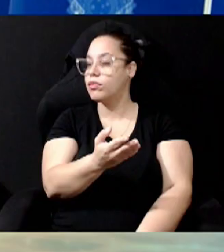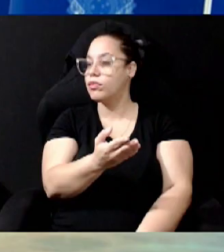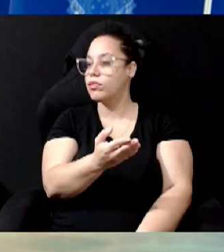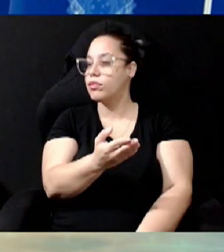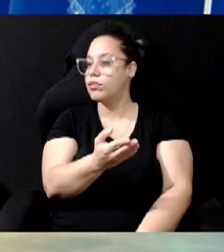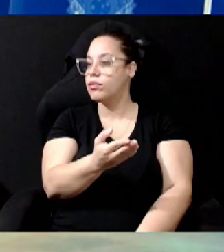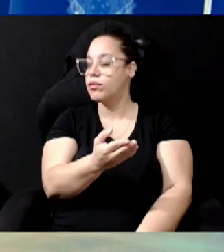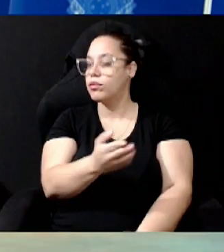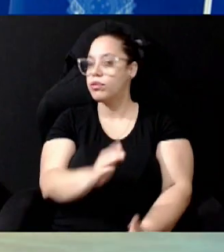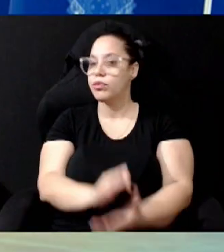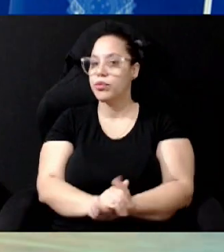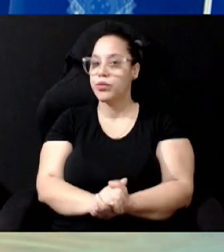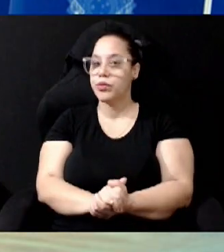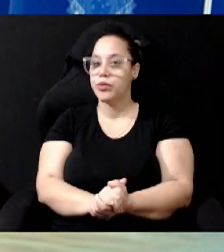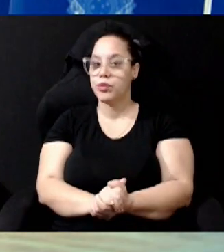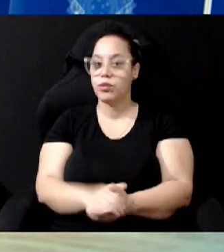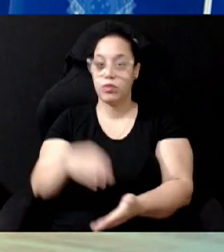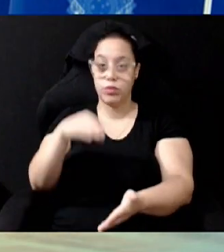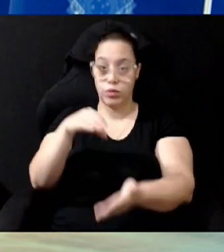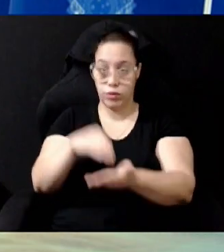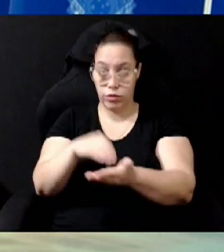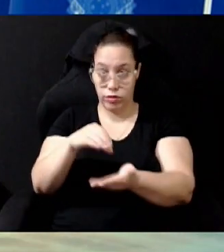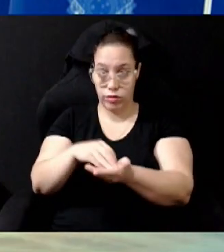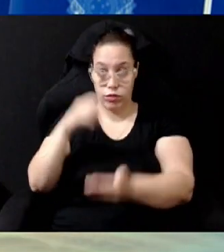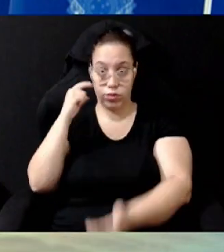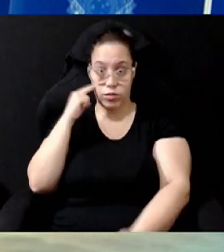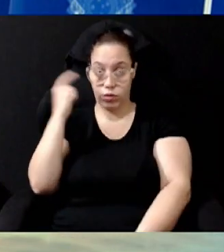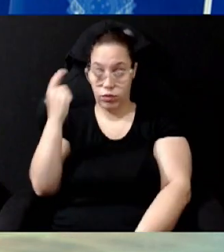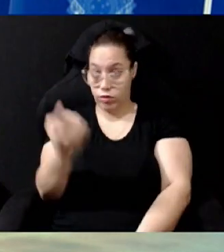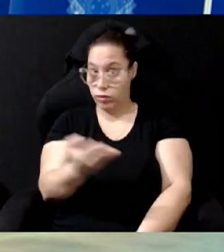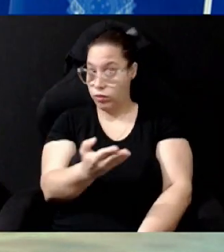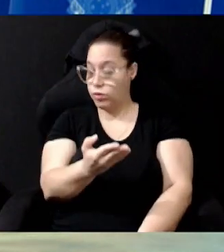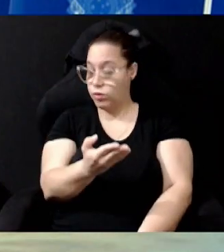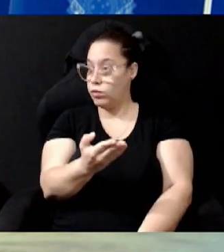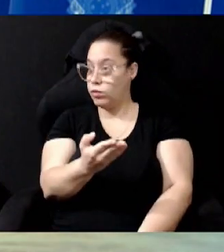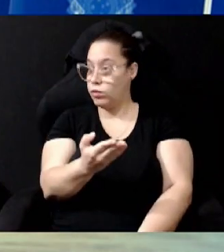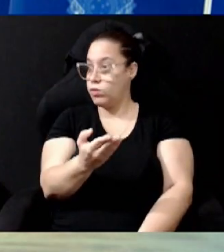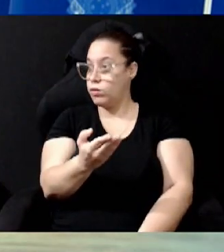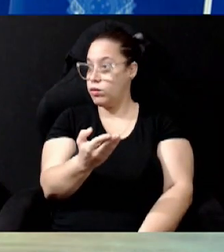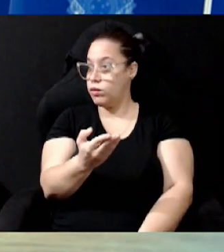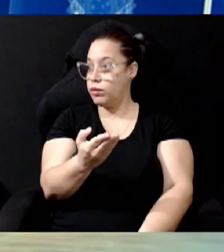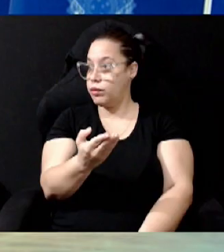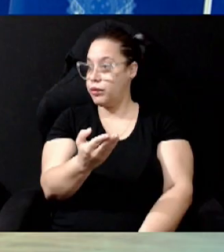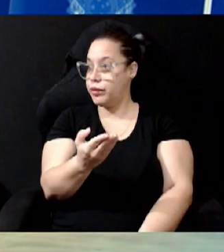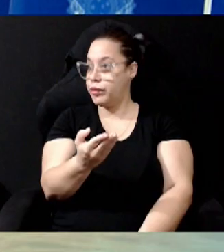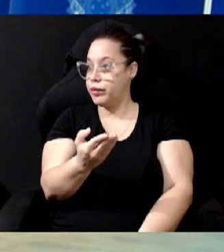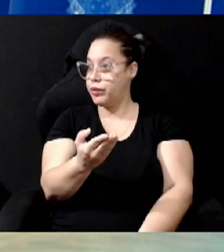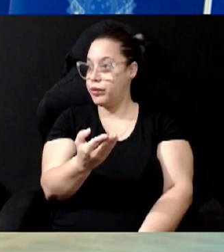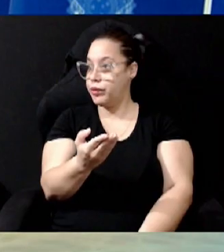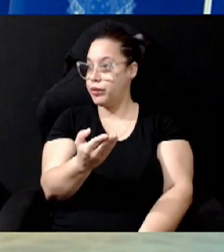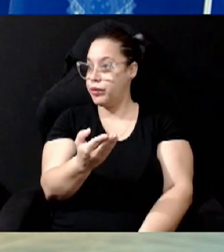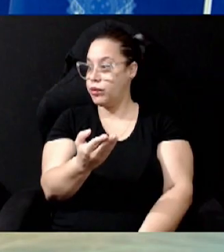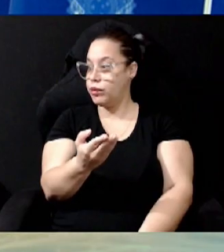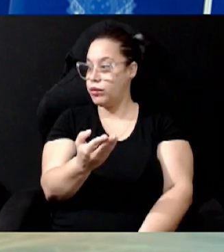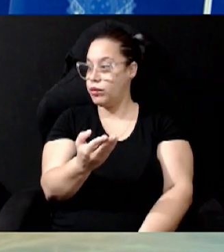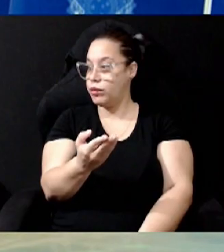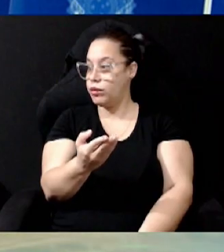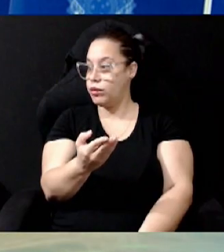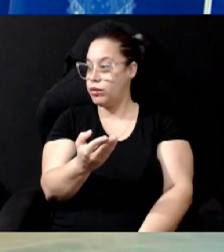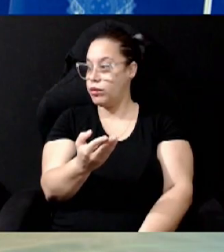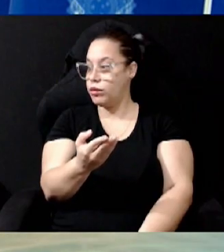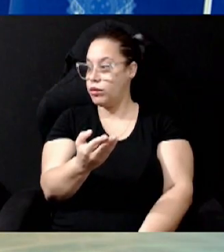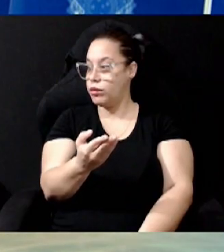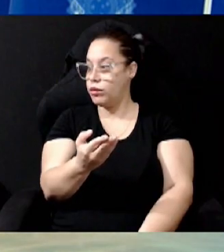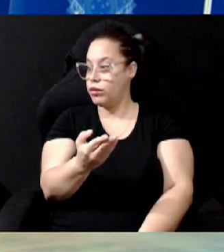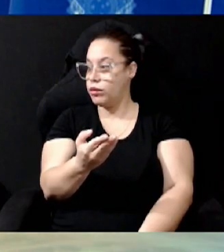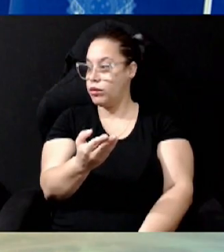cidadão.campinas.sp.gov.br. A unidade do centro fica na Avenida Campos Sales, número 427, de segunda a sexta-feira, das 7h30